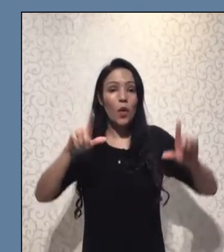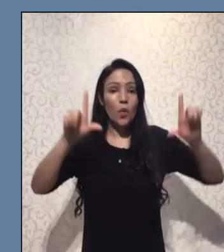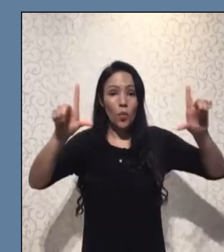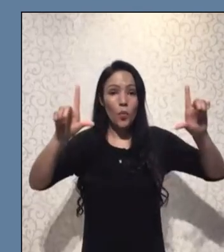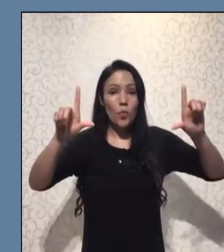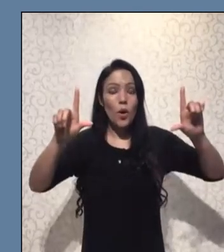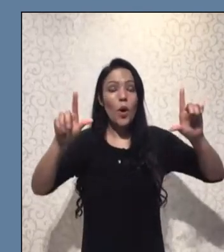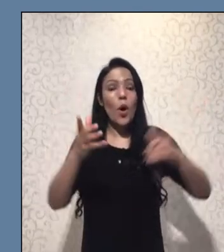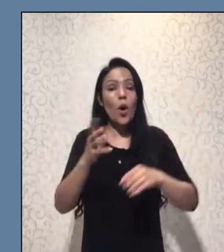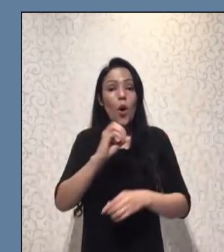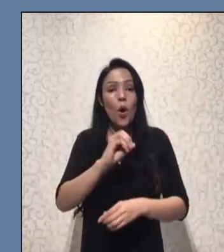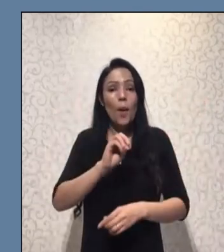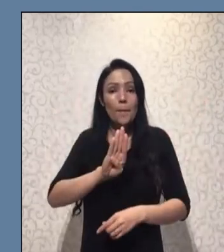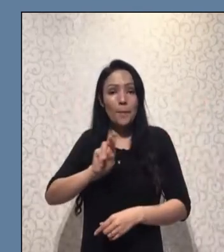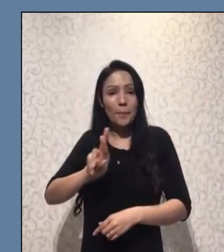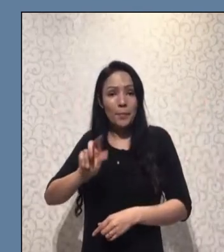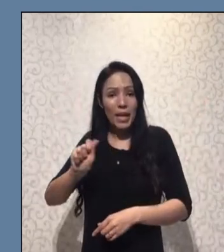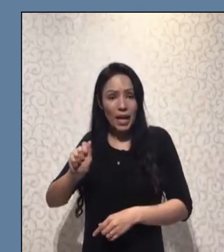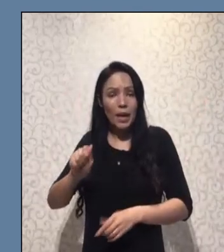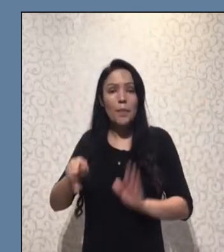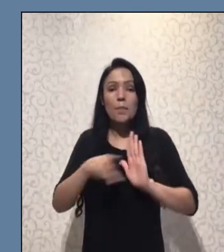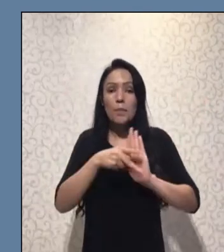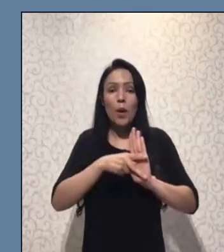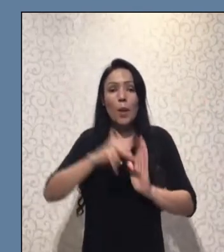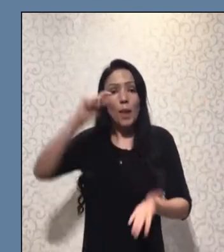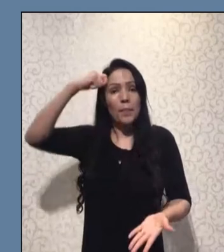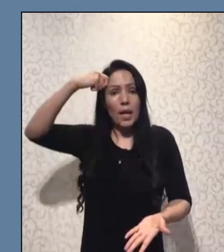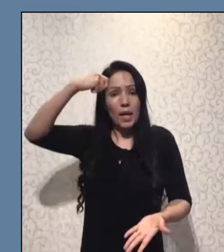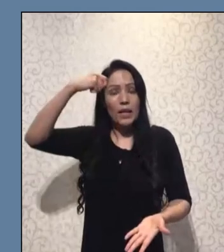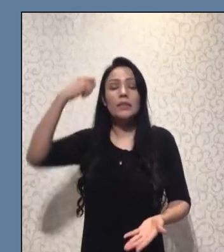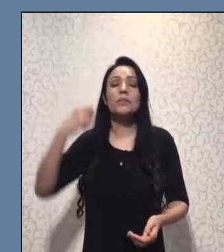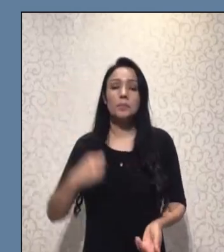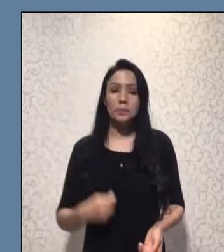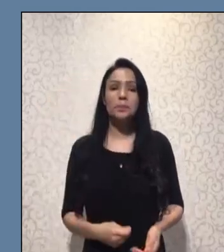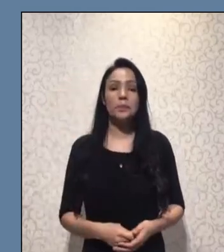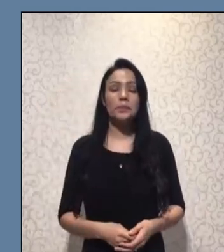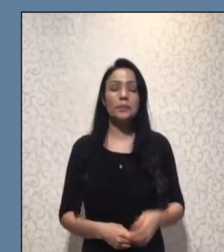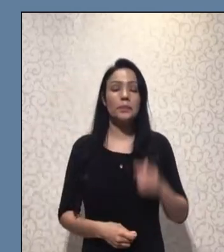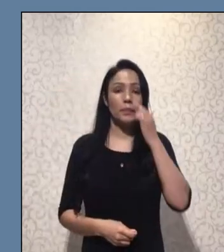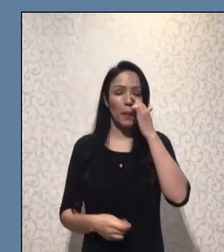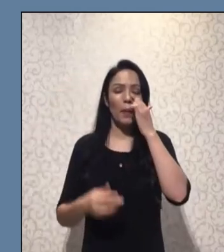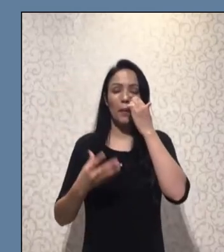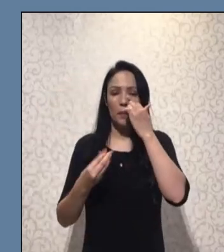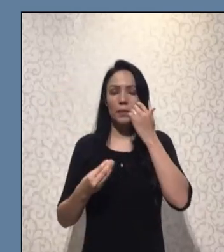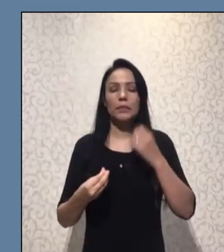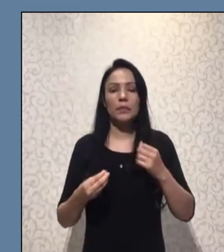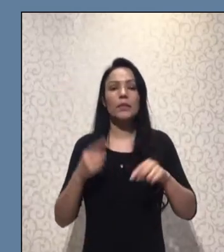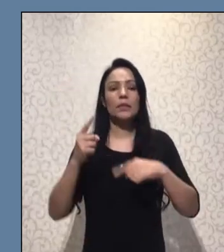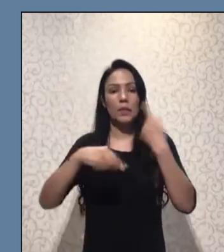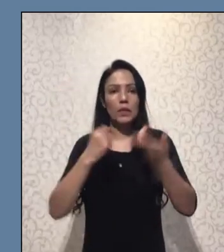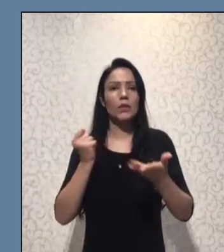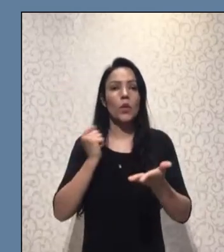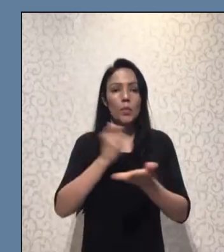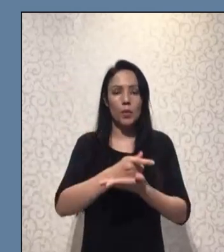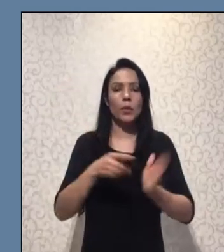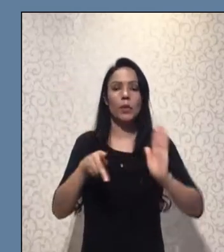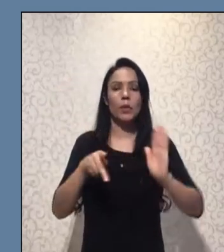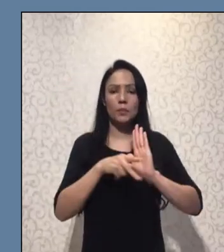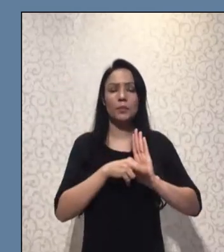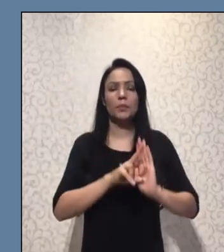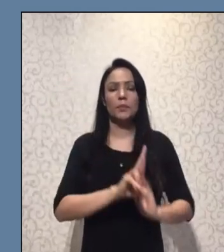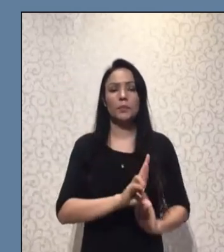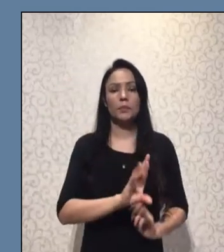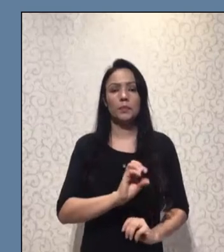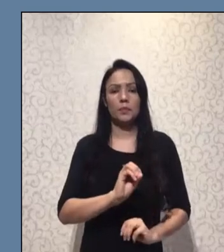certo? Tem coisa aí, né? Bom, aí foi que a gente comprou o trabalho da Rosana e de alguns artistas negros, e o